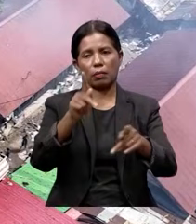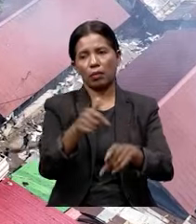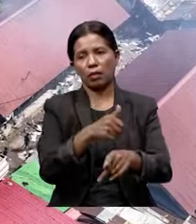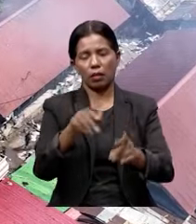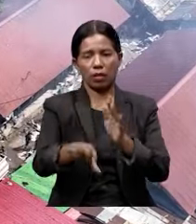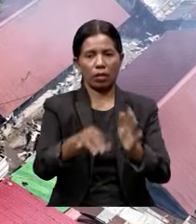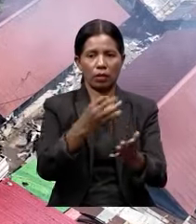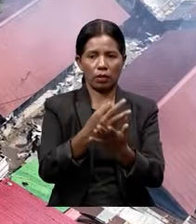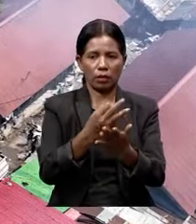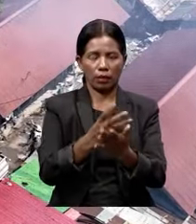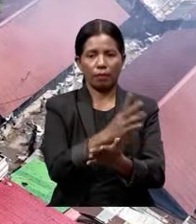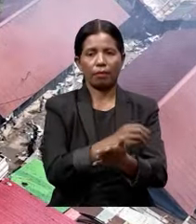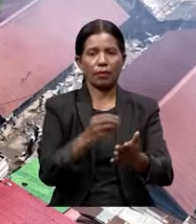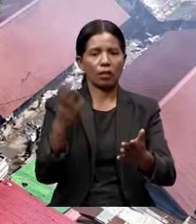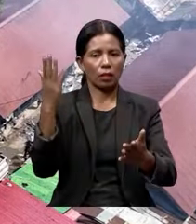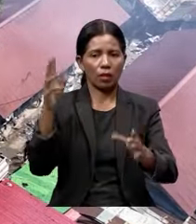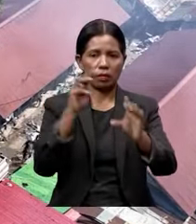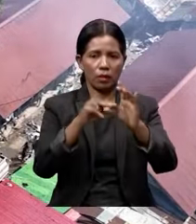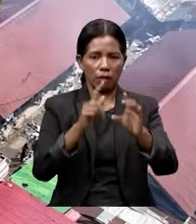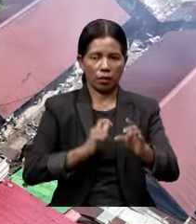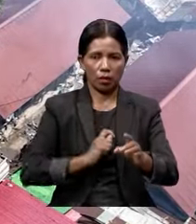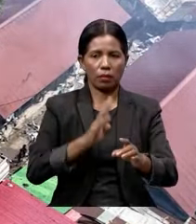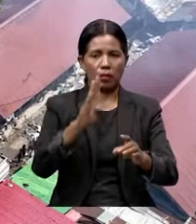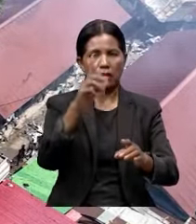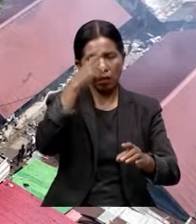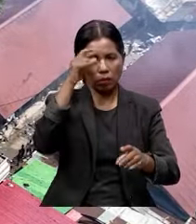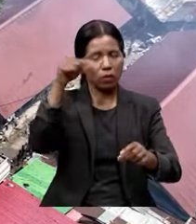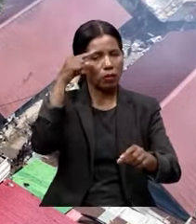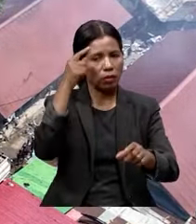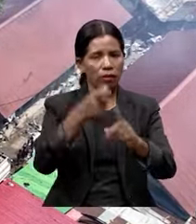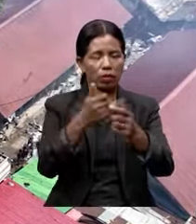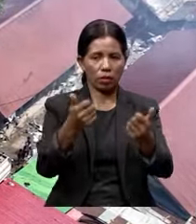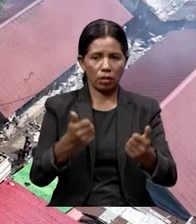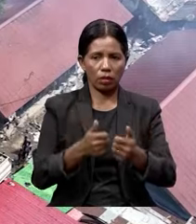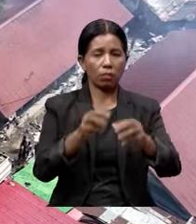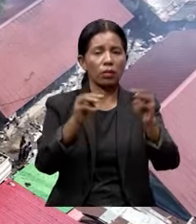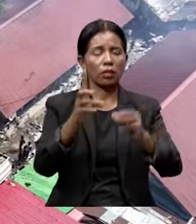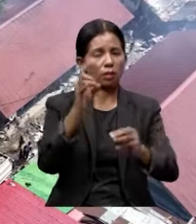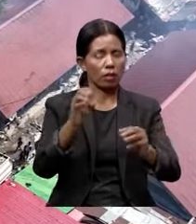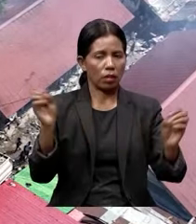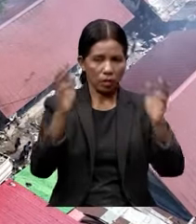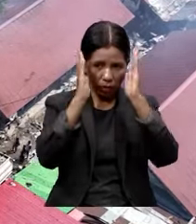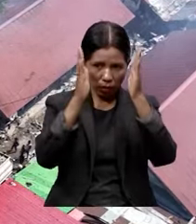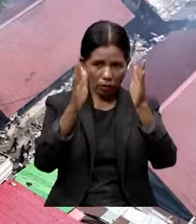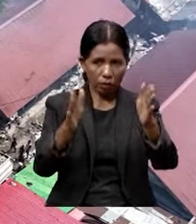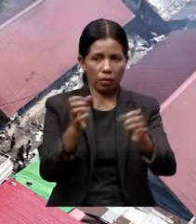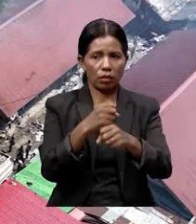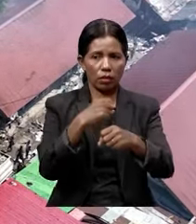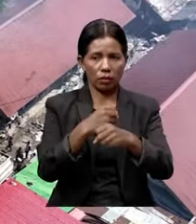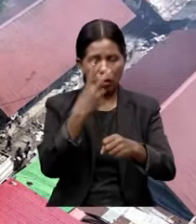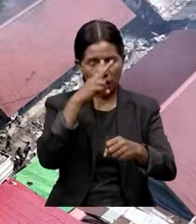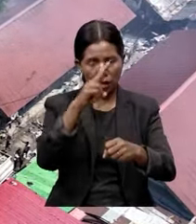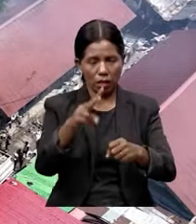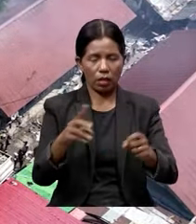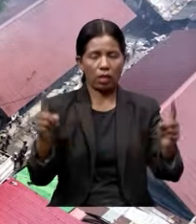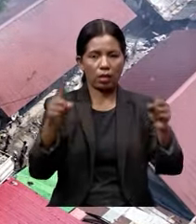Correta Locro. Situação não acontece em Mercado Tebesi, tamo governo, Lihusi, autoridade do município de Ili, lá em seriedade, atuhalo controlo